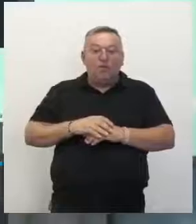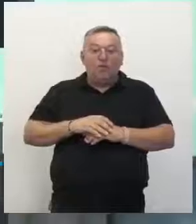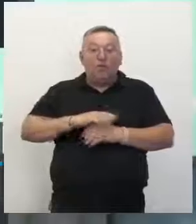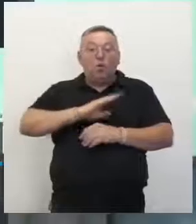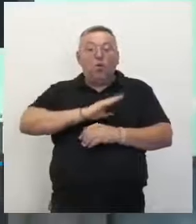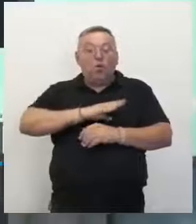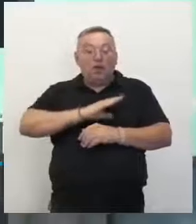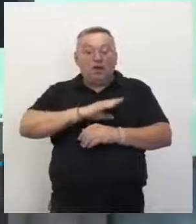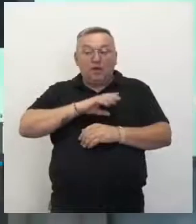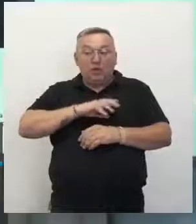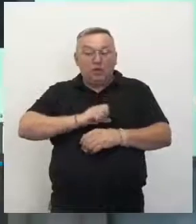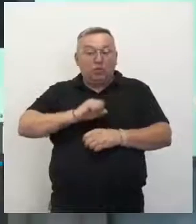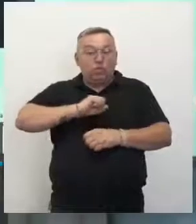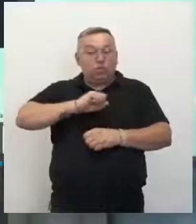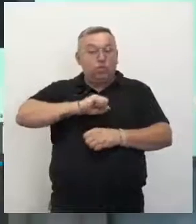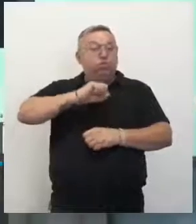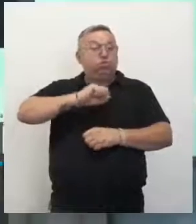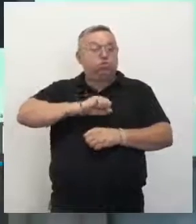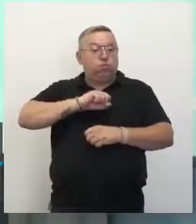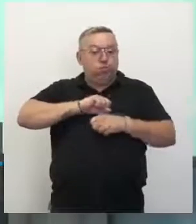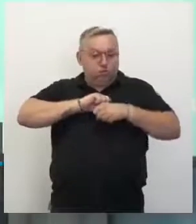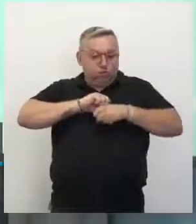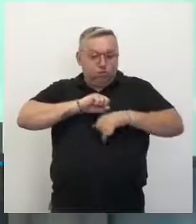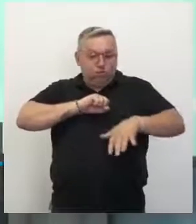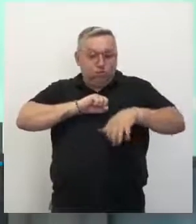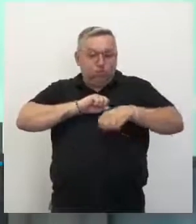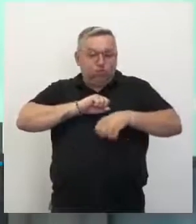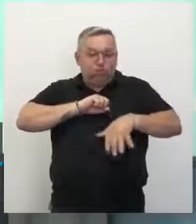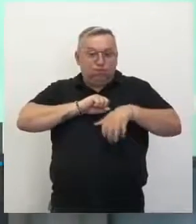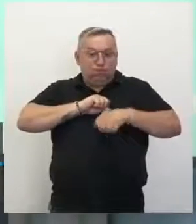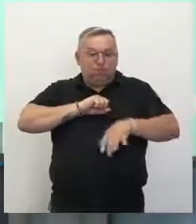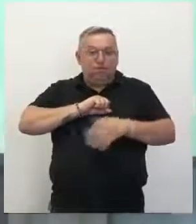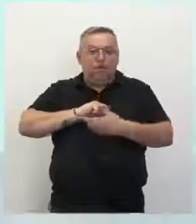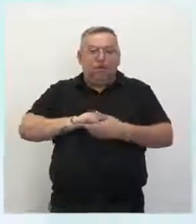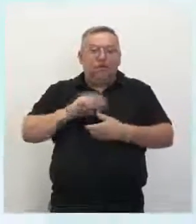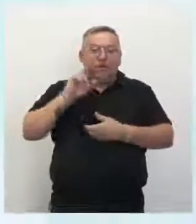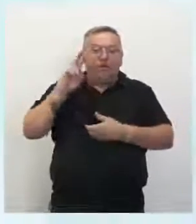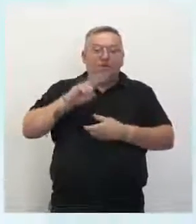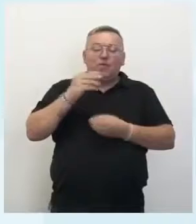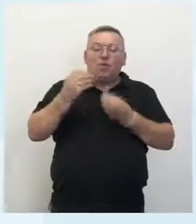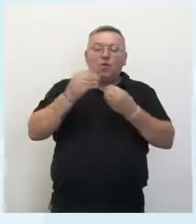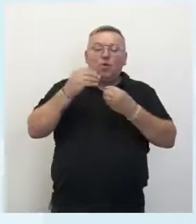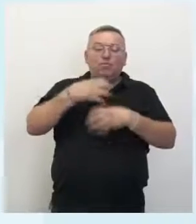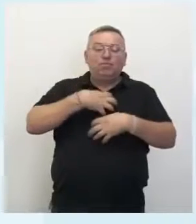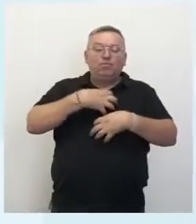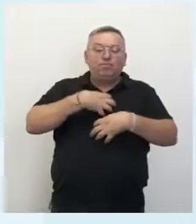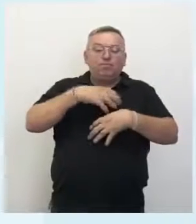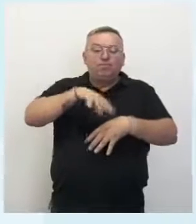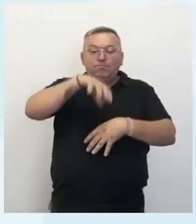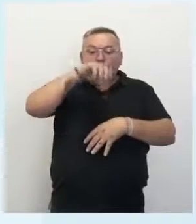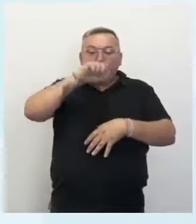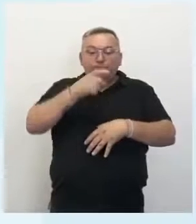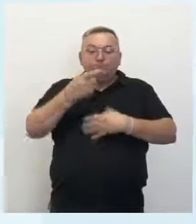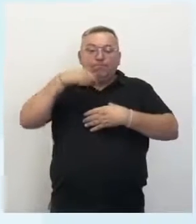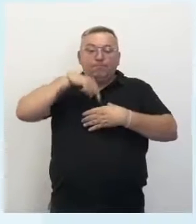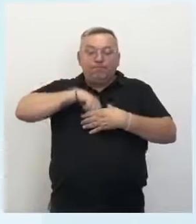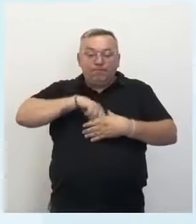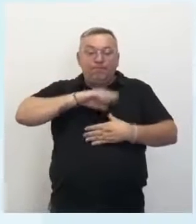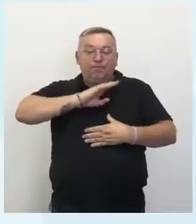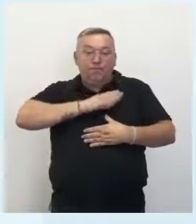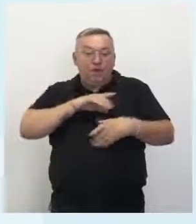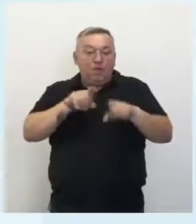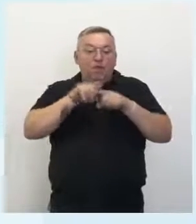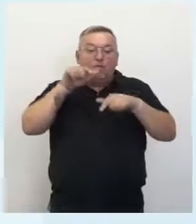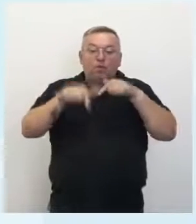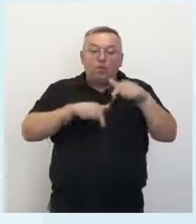coração só bombeia. Essa é a função do coração. Tá bom? Então vimos aí como o sistema respiratório, digestório e cardiovascular trabalham